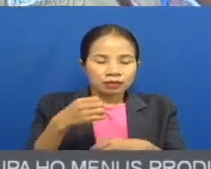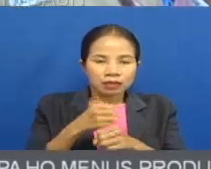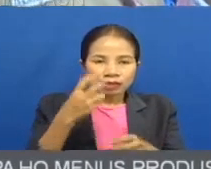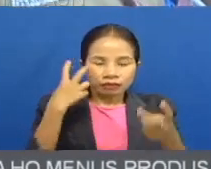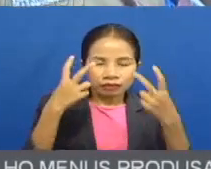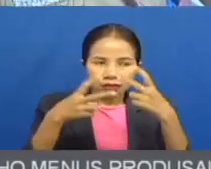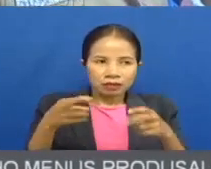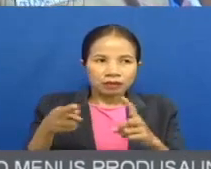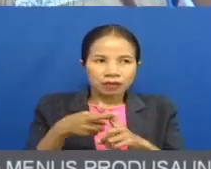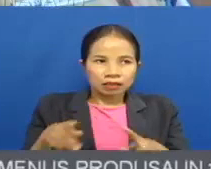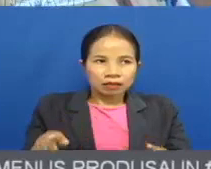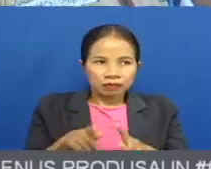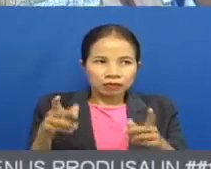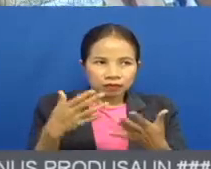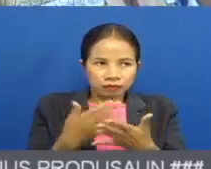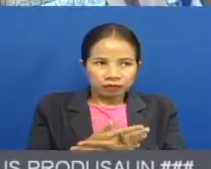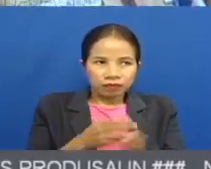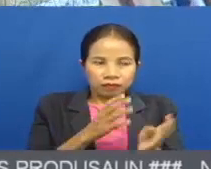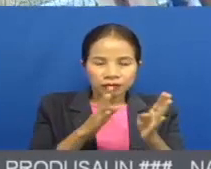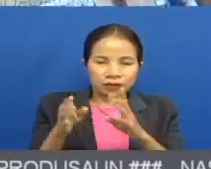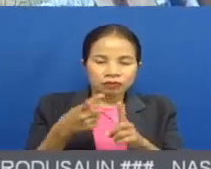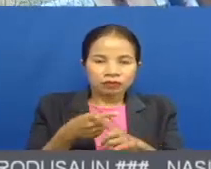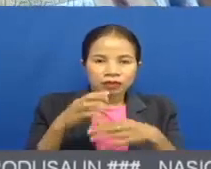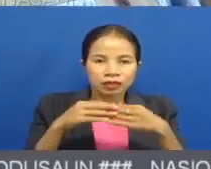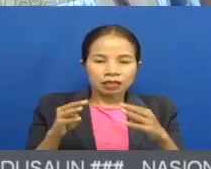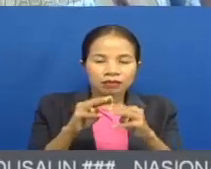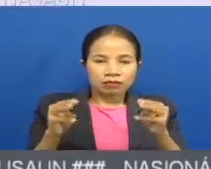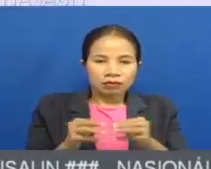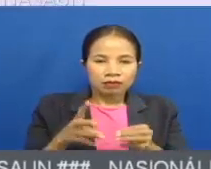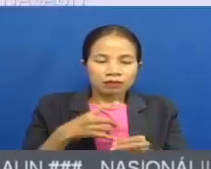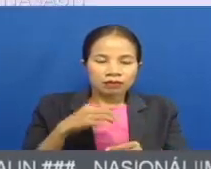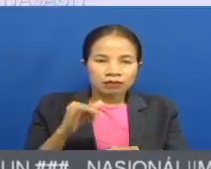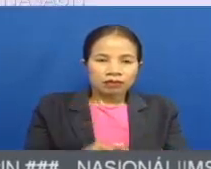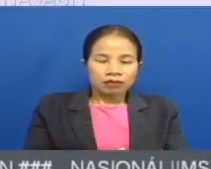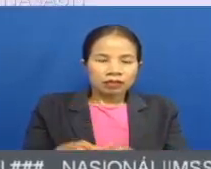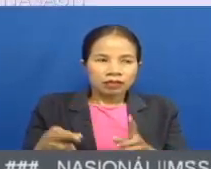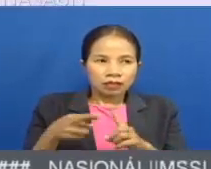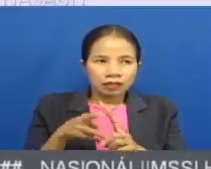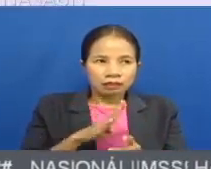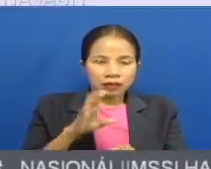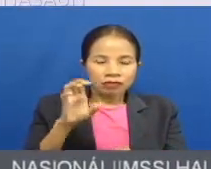visita para cemitério público FON nebe prepara a sua autoridade município dele. Cemitério Becusi